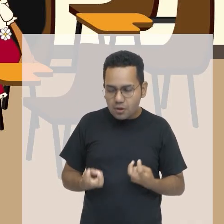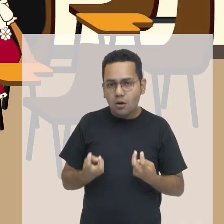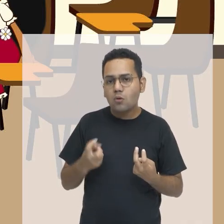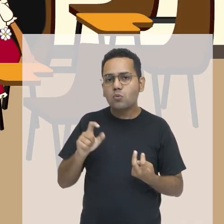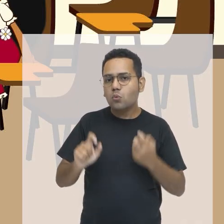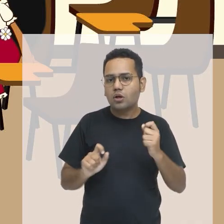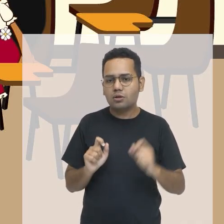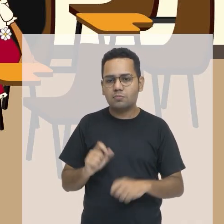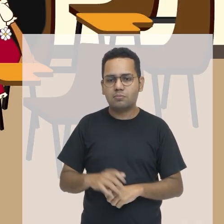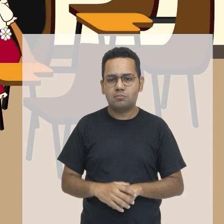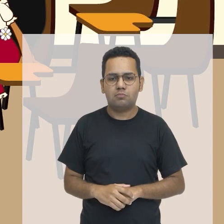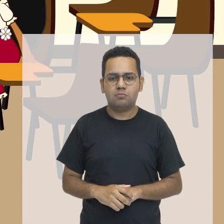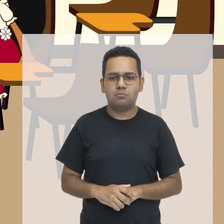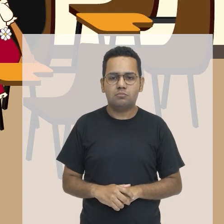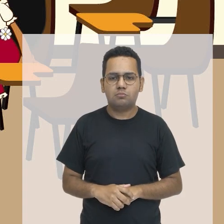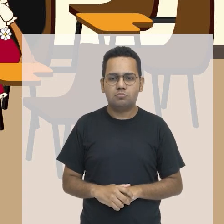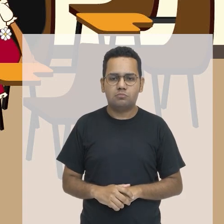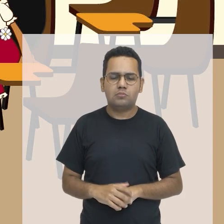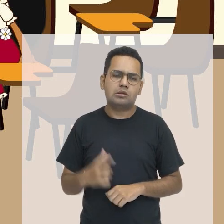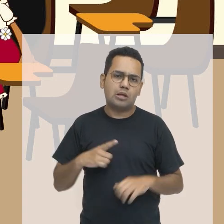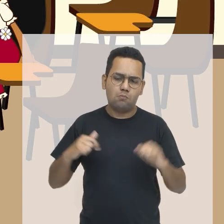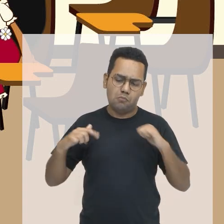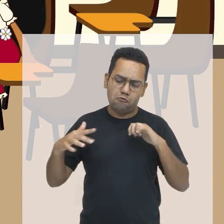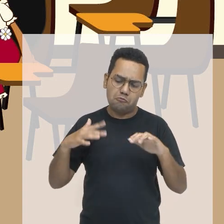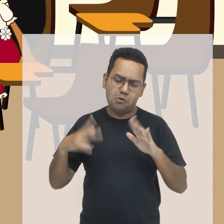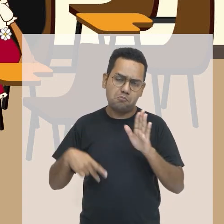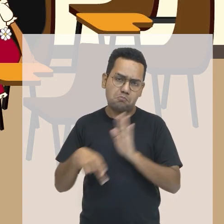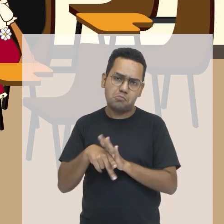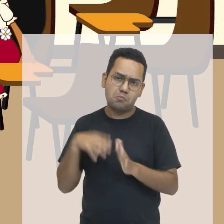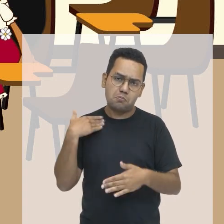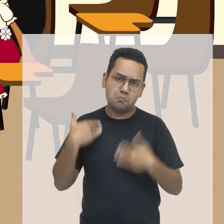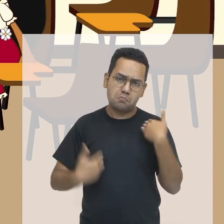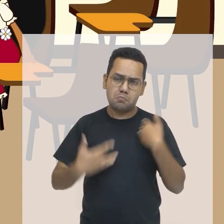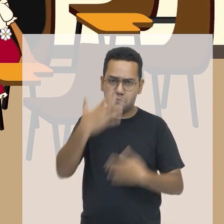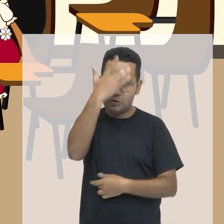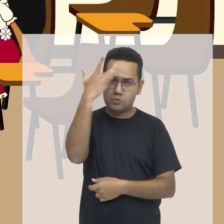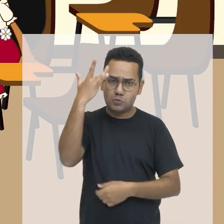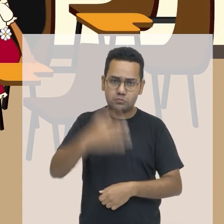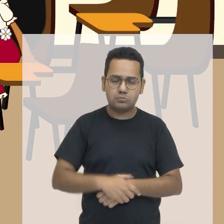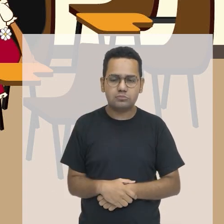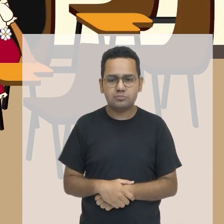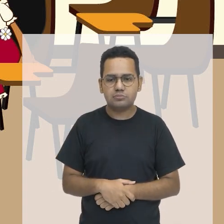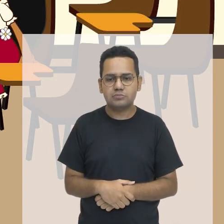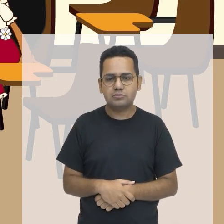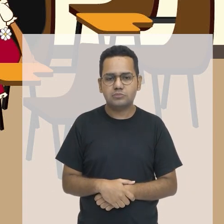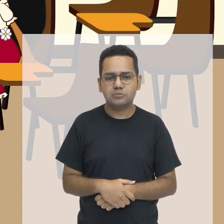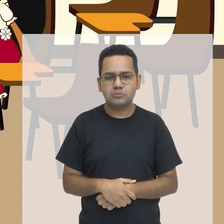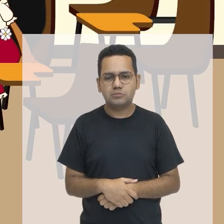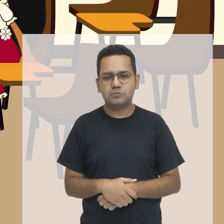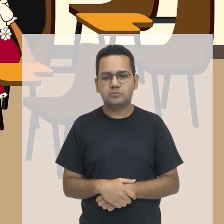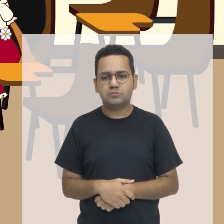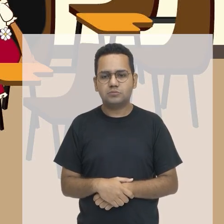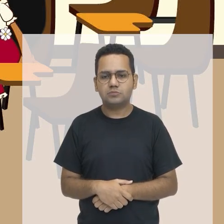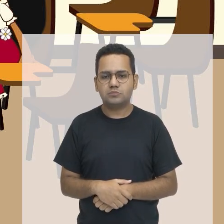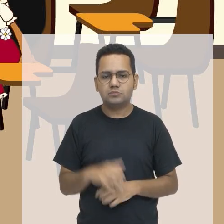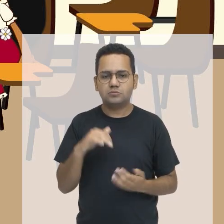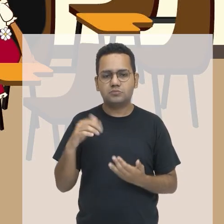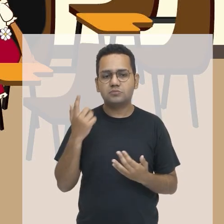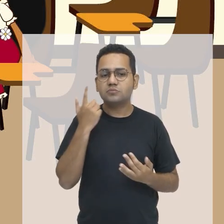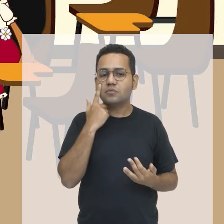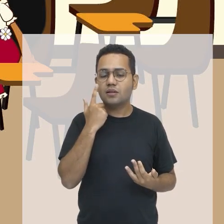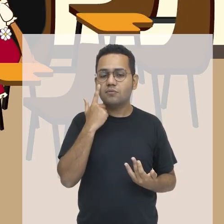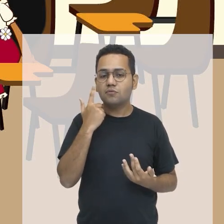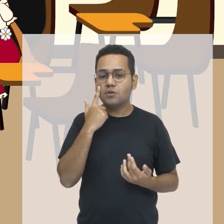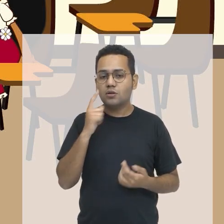aí os movimentos desses personagens, tá certo? Então nós vimos esses personagens aqui, agora a gente vai ver um